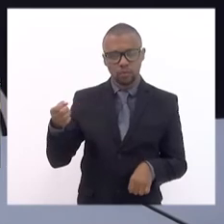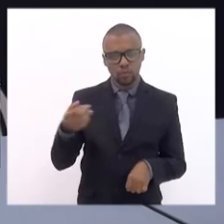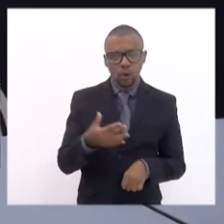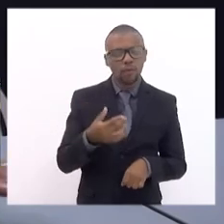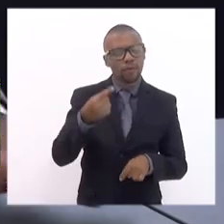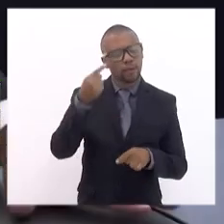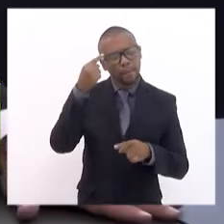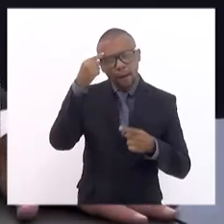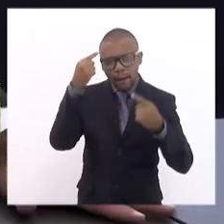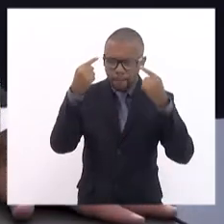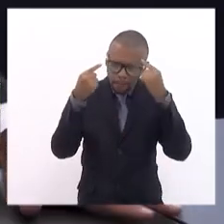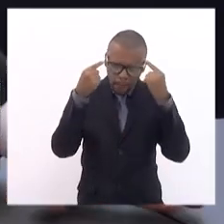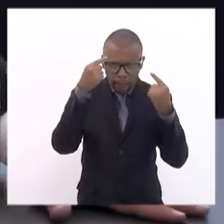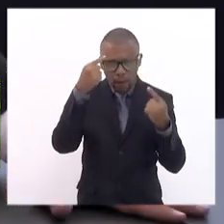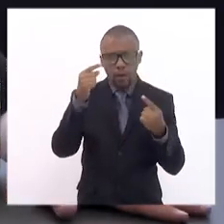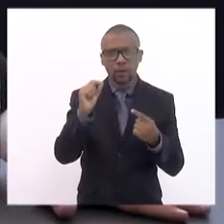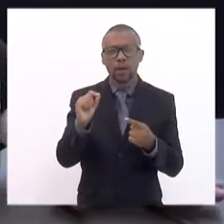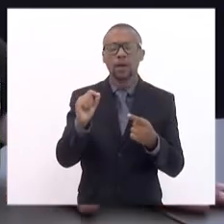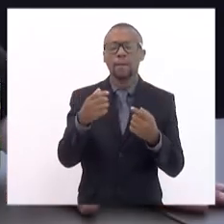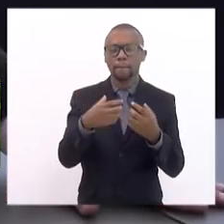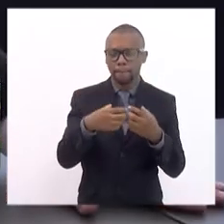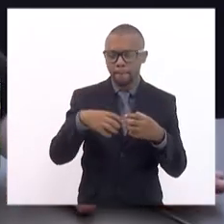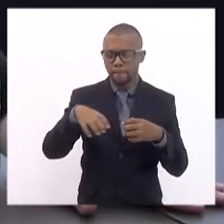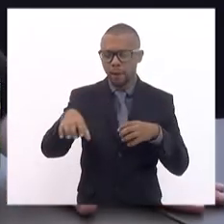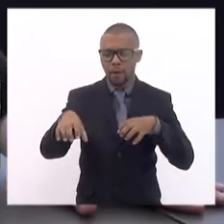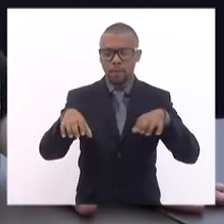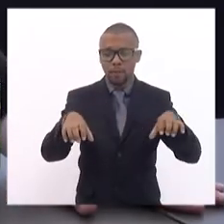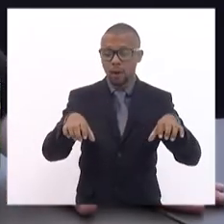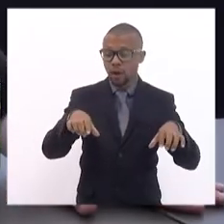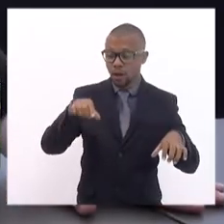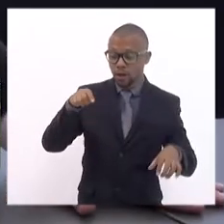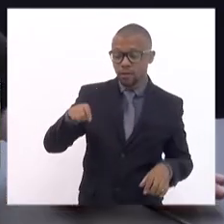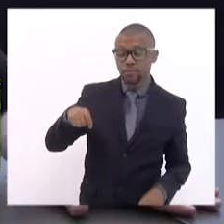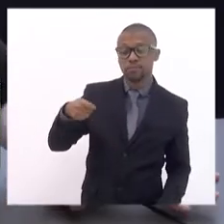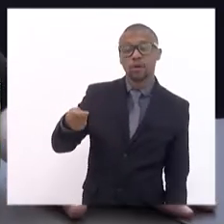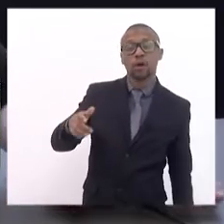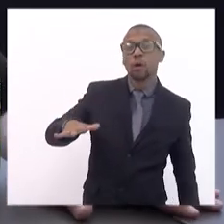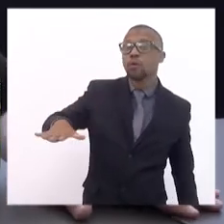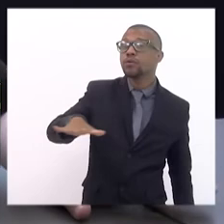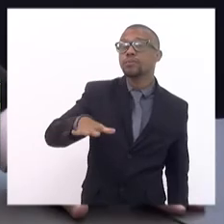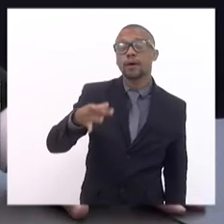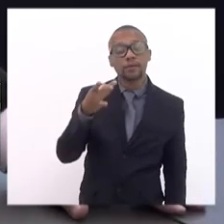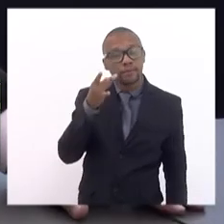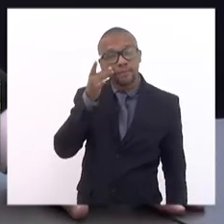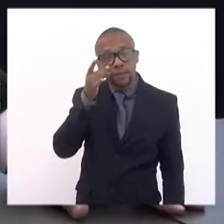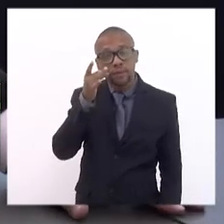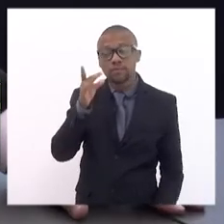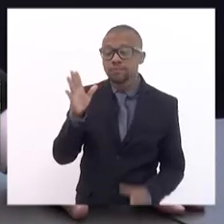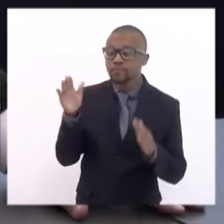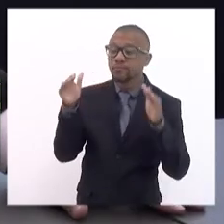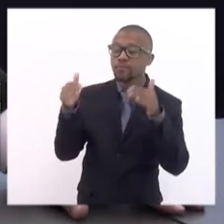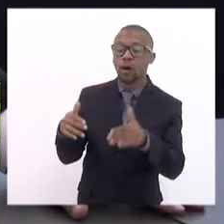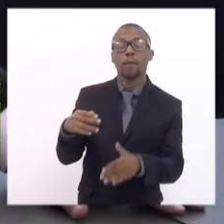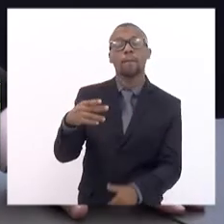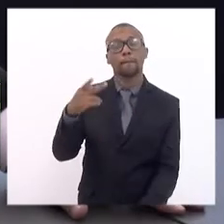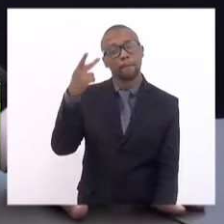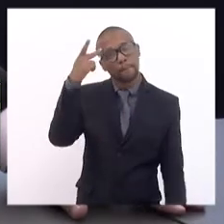ser destinar um espaço físico para o EcoSol.